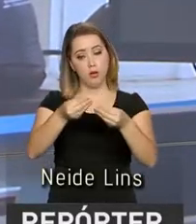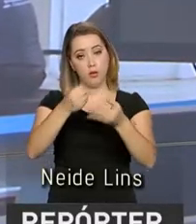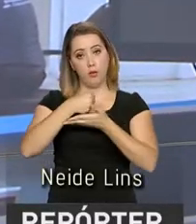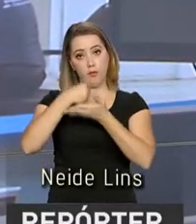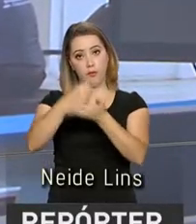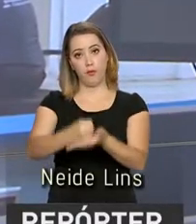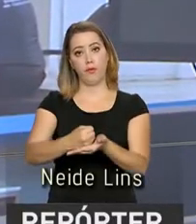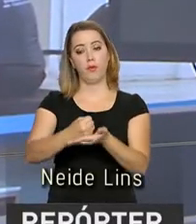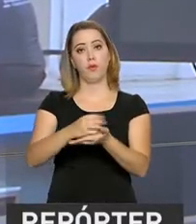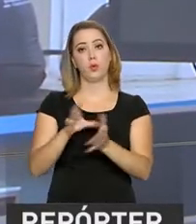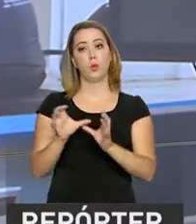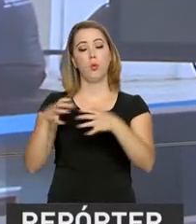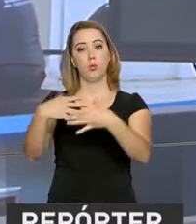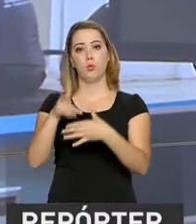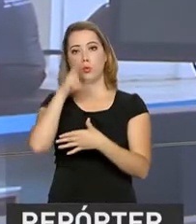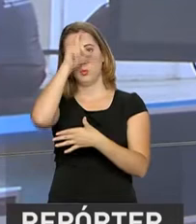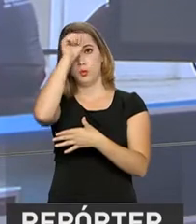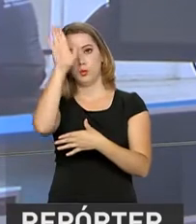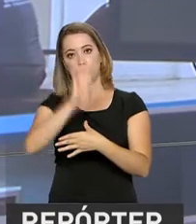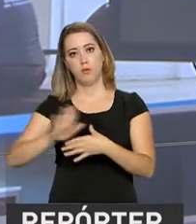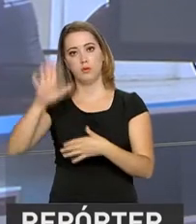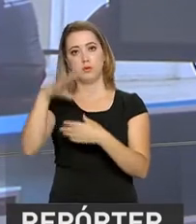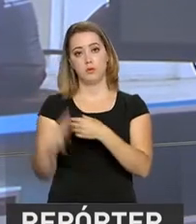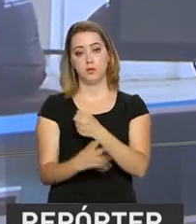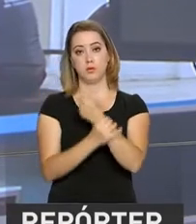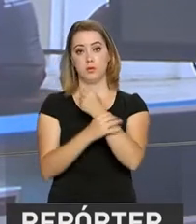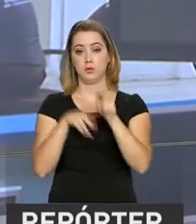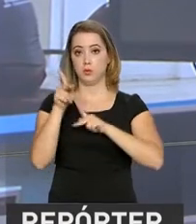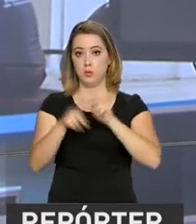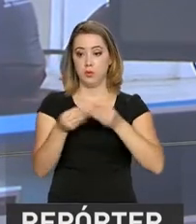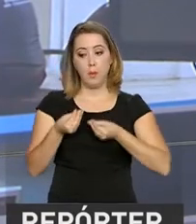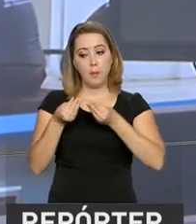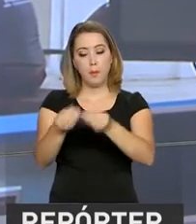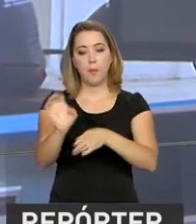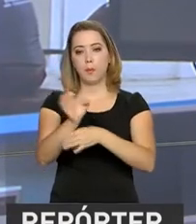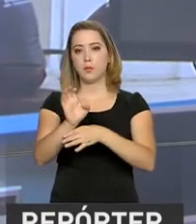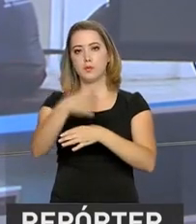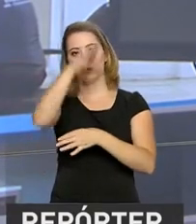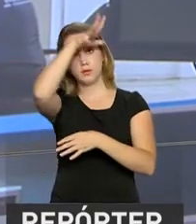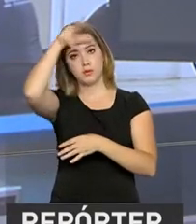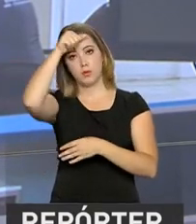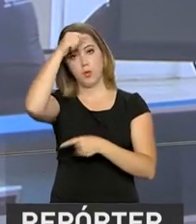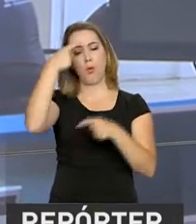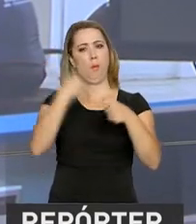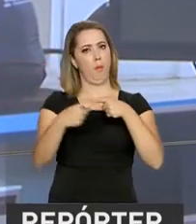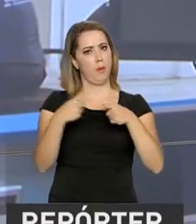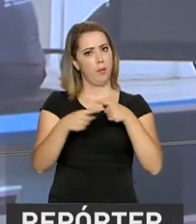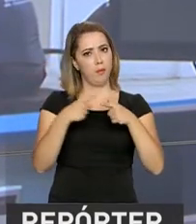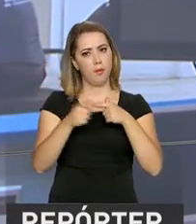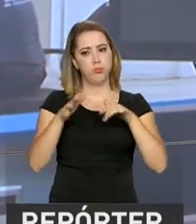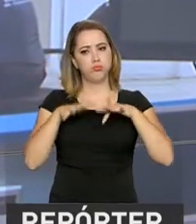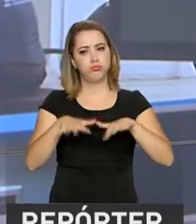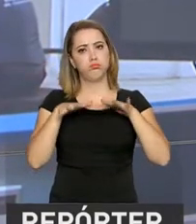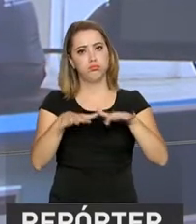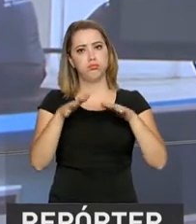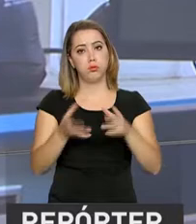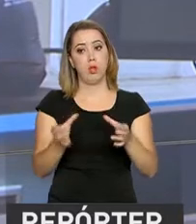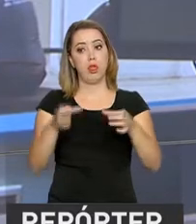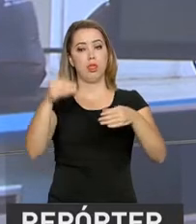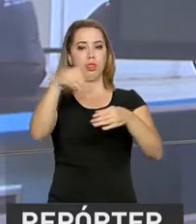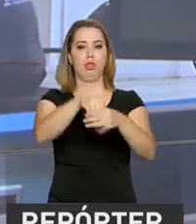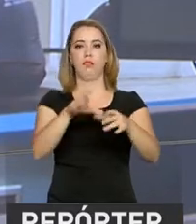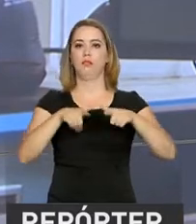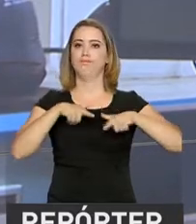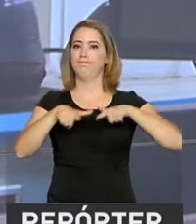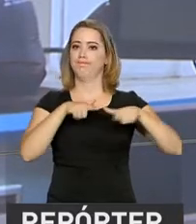pública à disposição do estado do amazonas uma rebelião no complexo penitenciário anísio jobim em manaus deixou